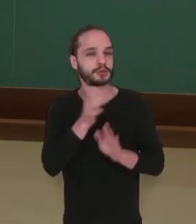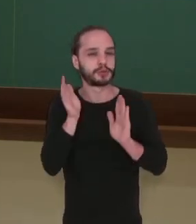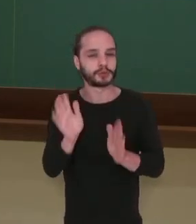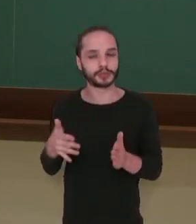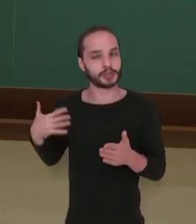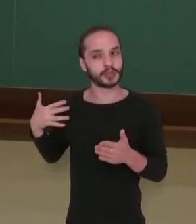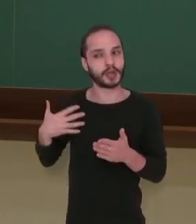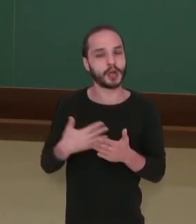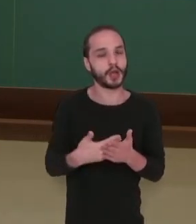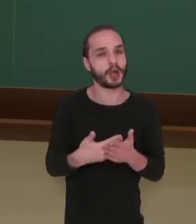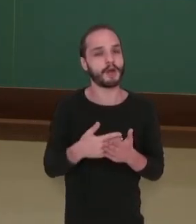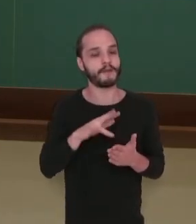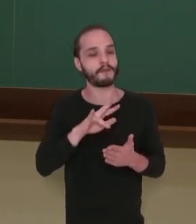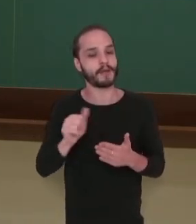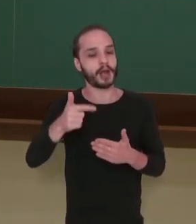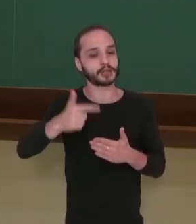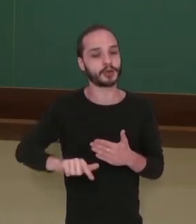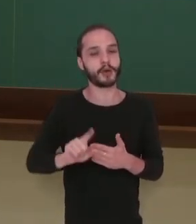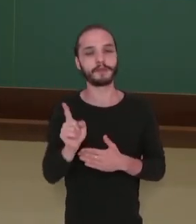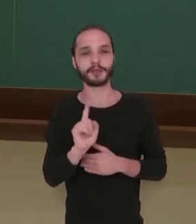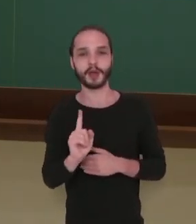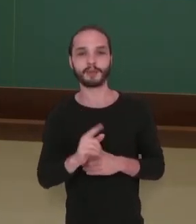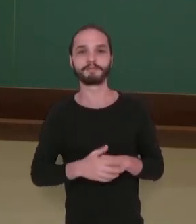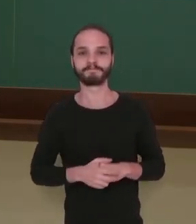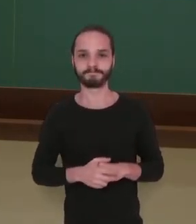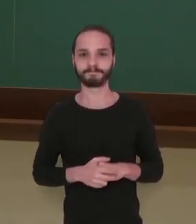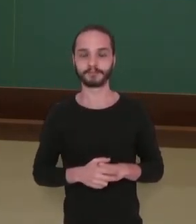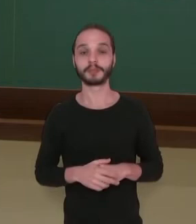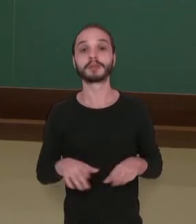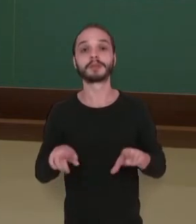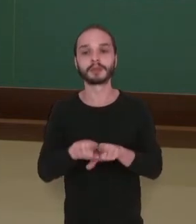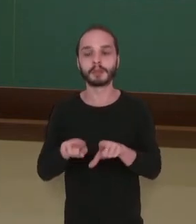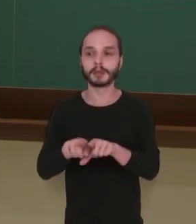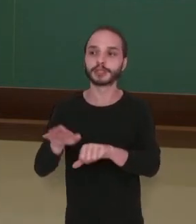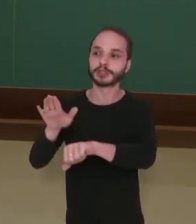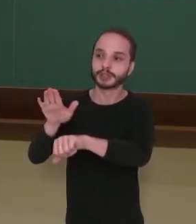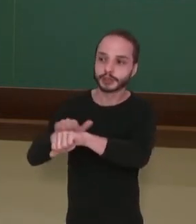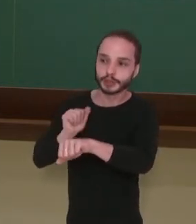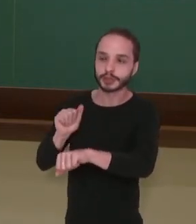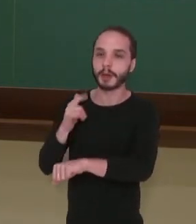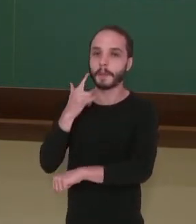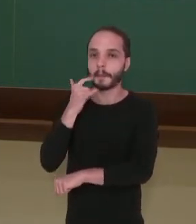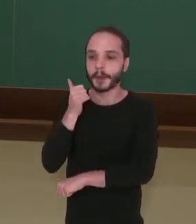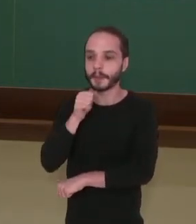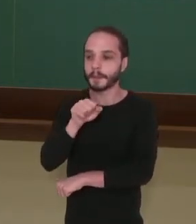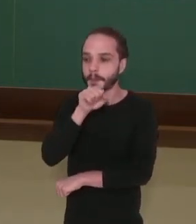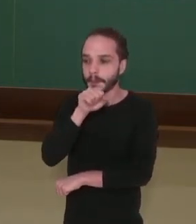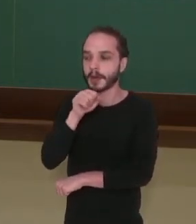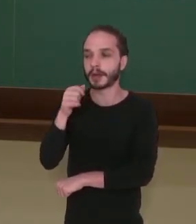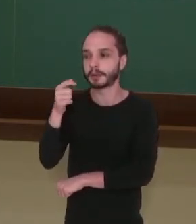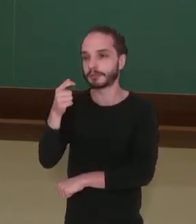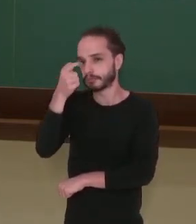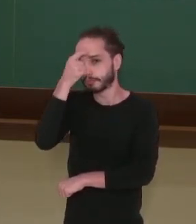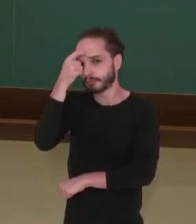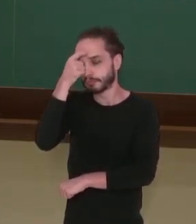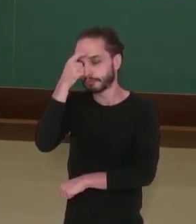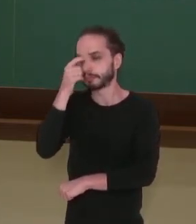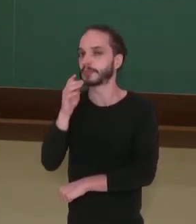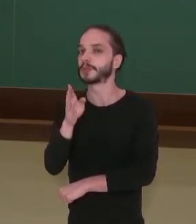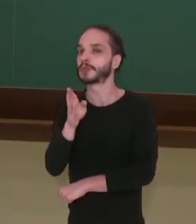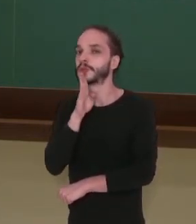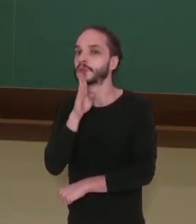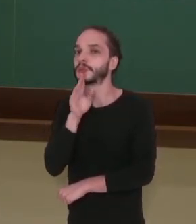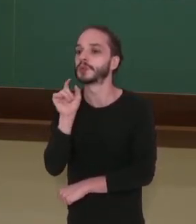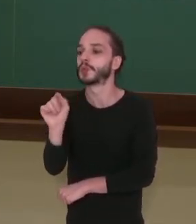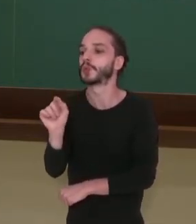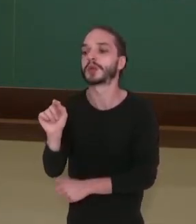menos tendências. E a convocação dos pais para a ciência e a assinatura de um termo quando esse for menor de